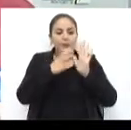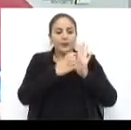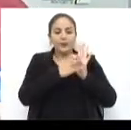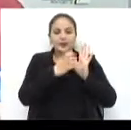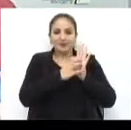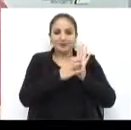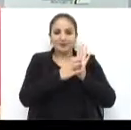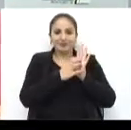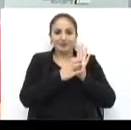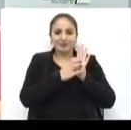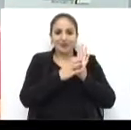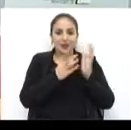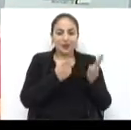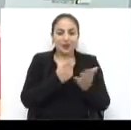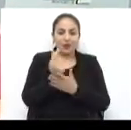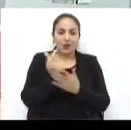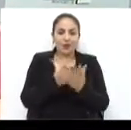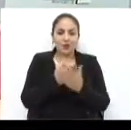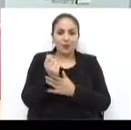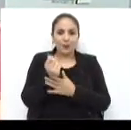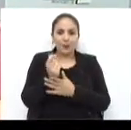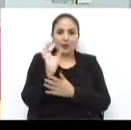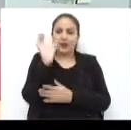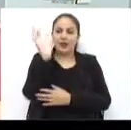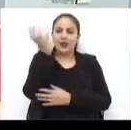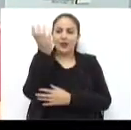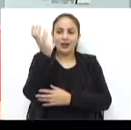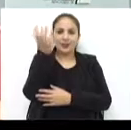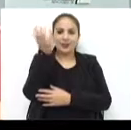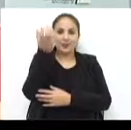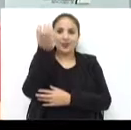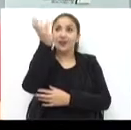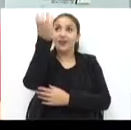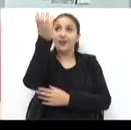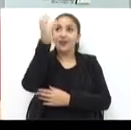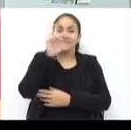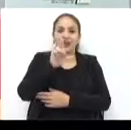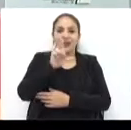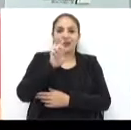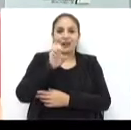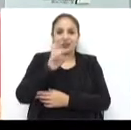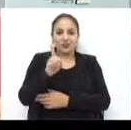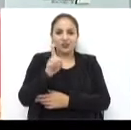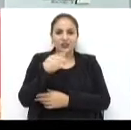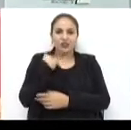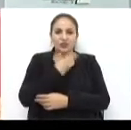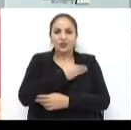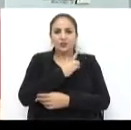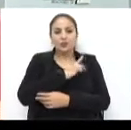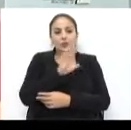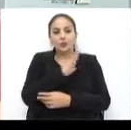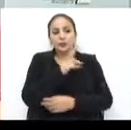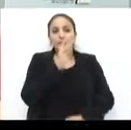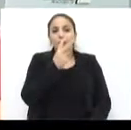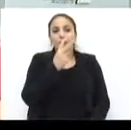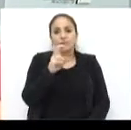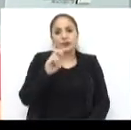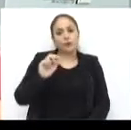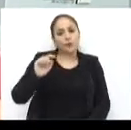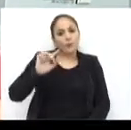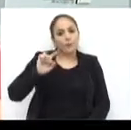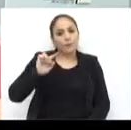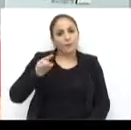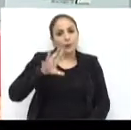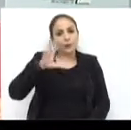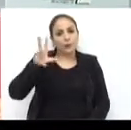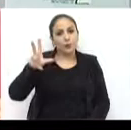normatizar a compra de lâmpadas LED para que nós temos em torno de 25 mil pontos da